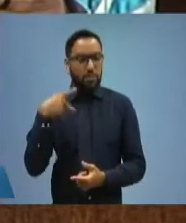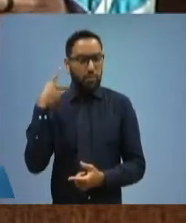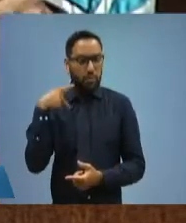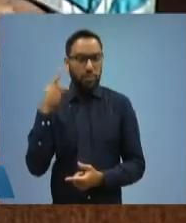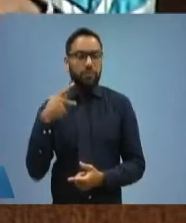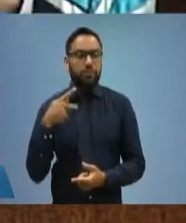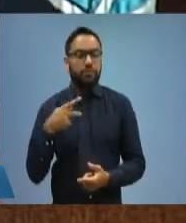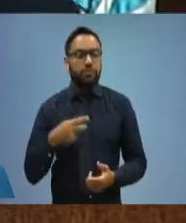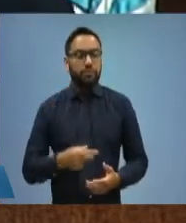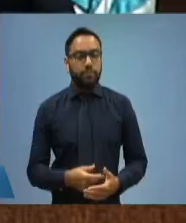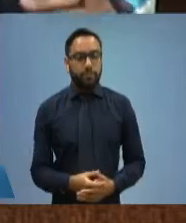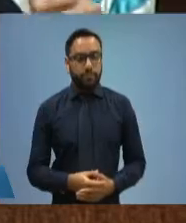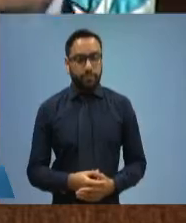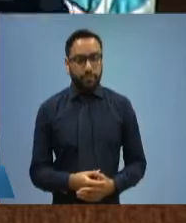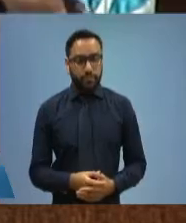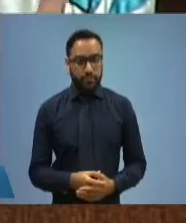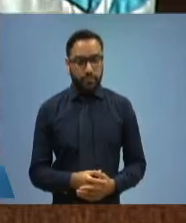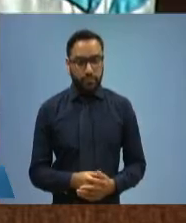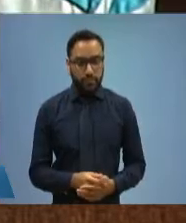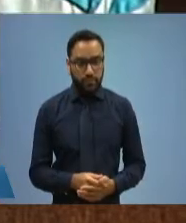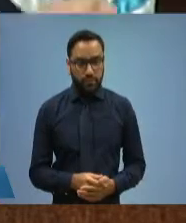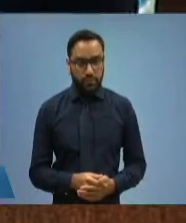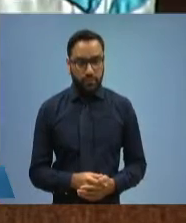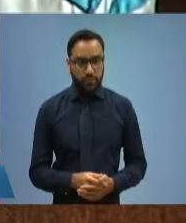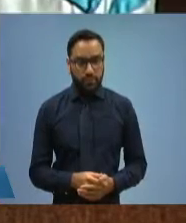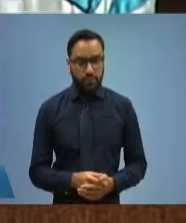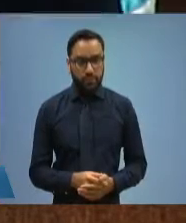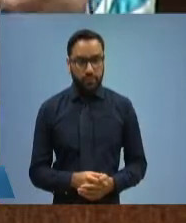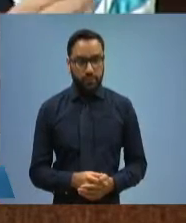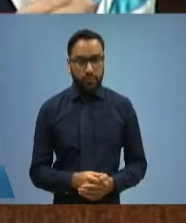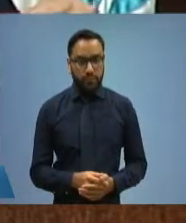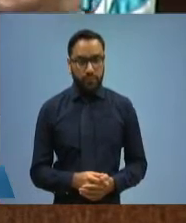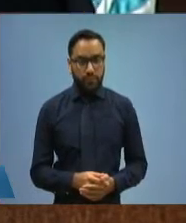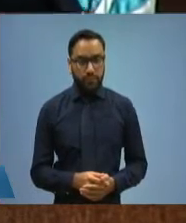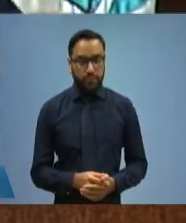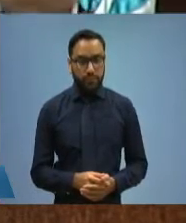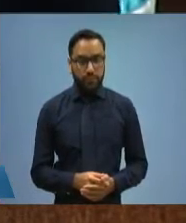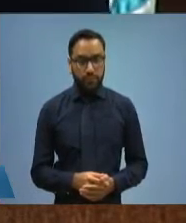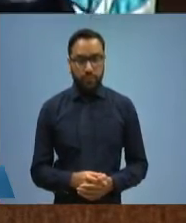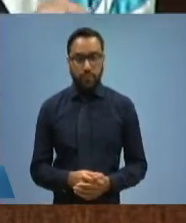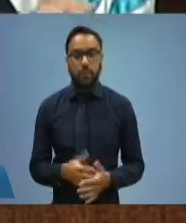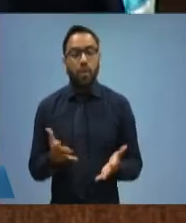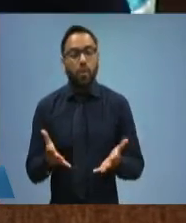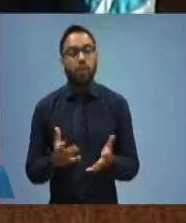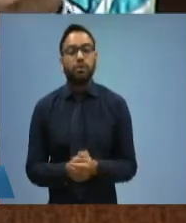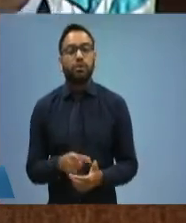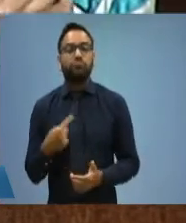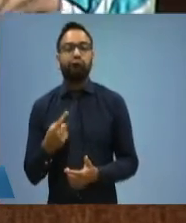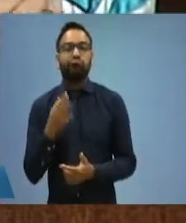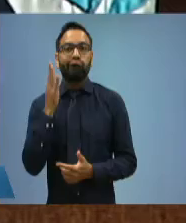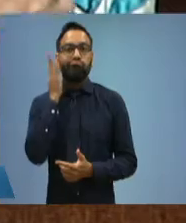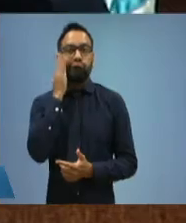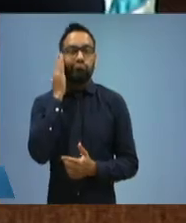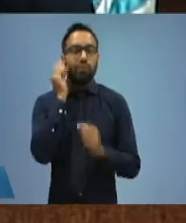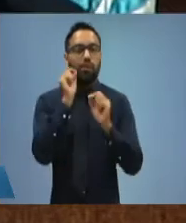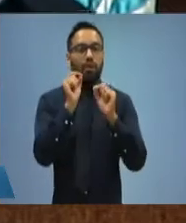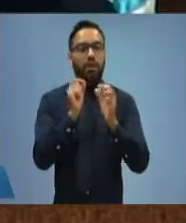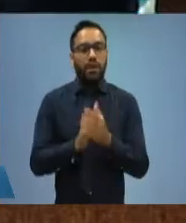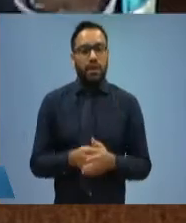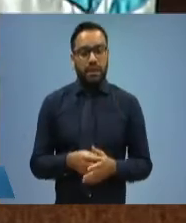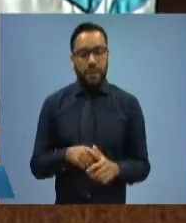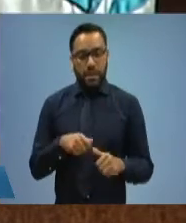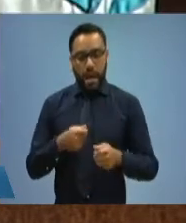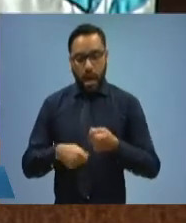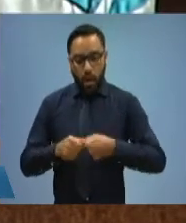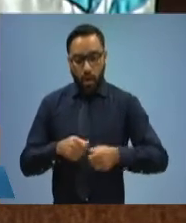querer questão de voto, eleição, nada que isso. A gente hoje entende que a economia solidária é sim uma resposta, especialmente